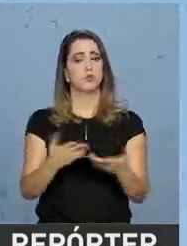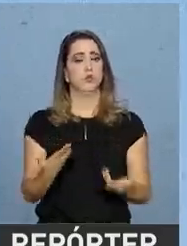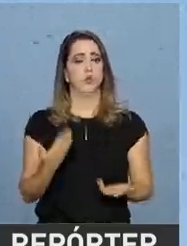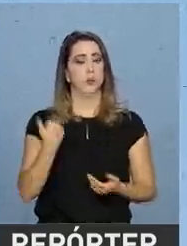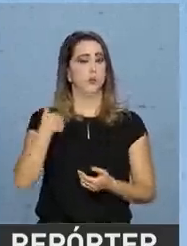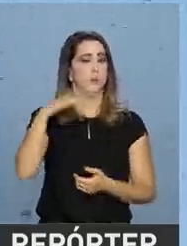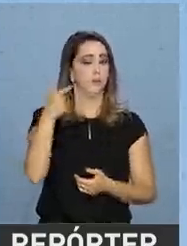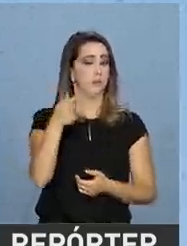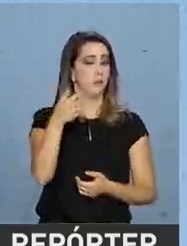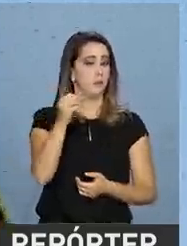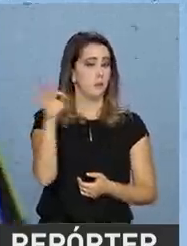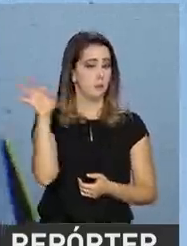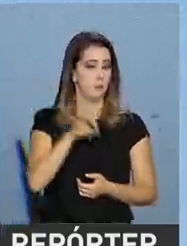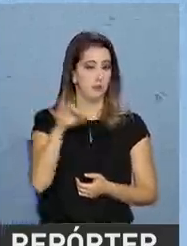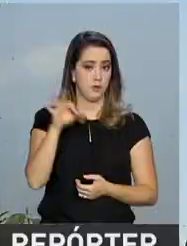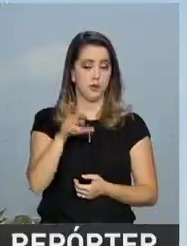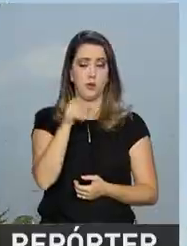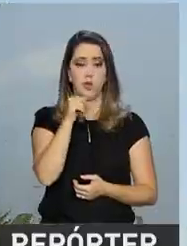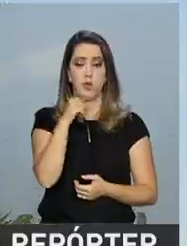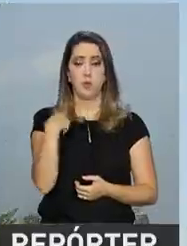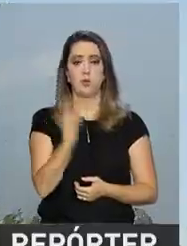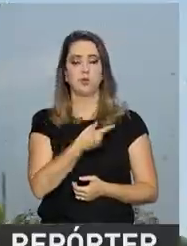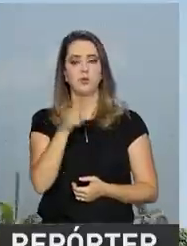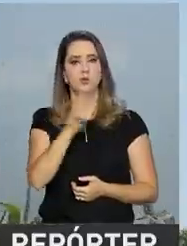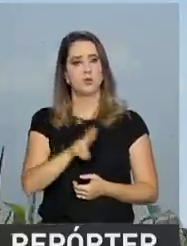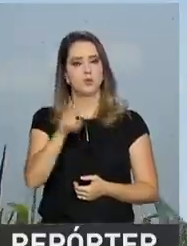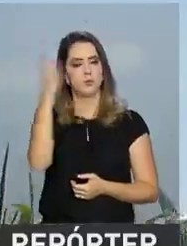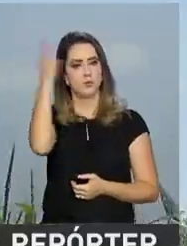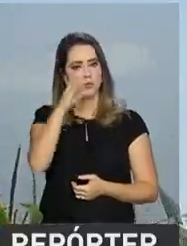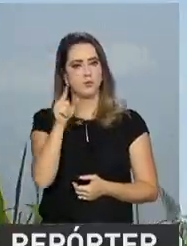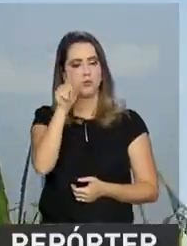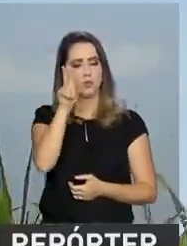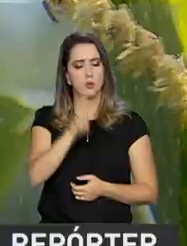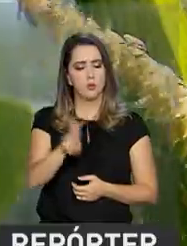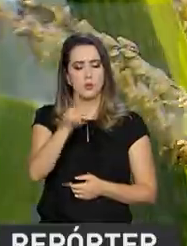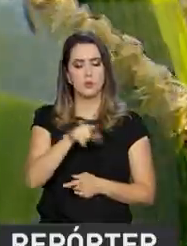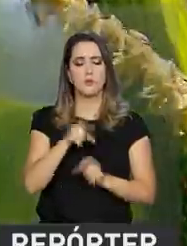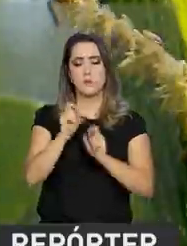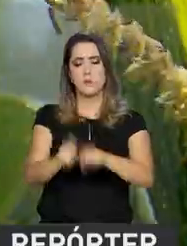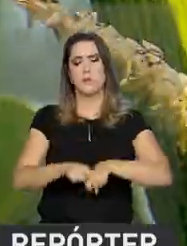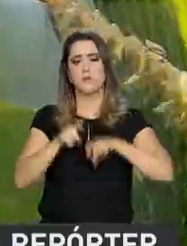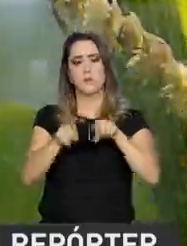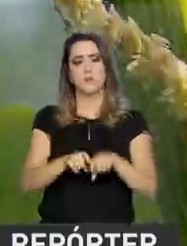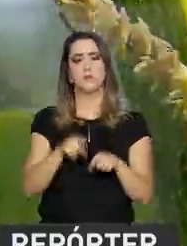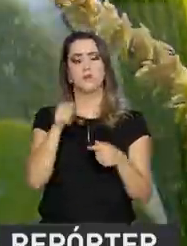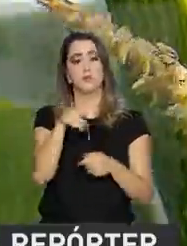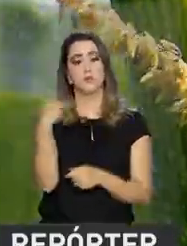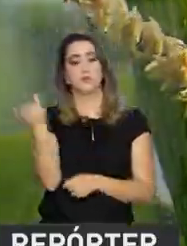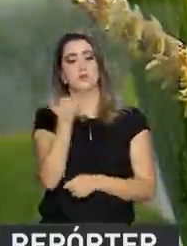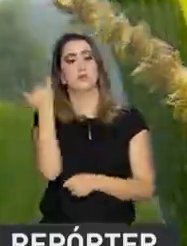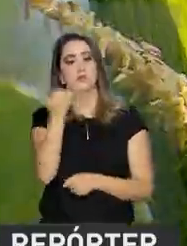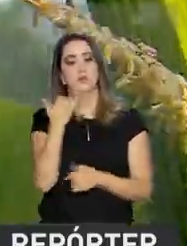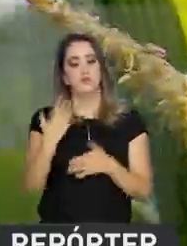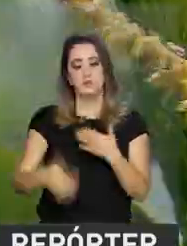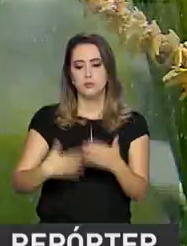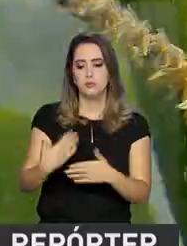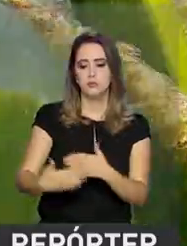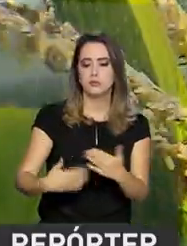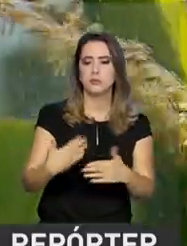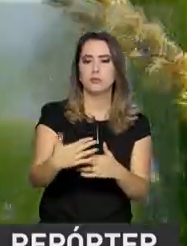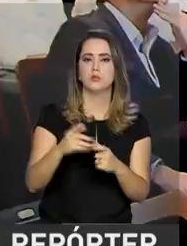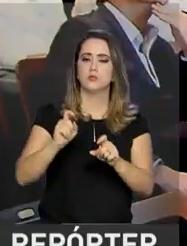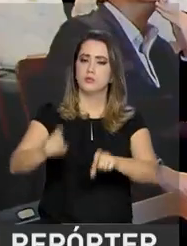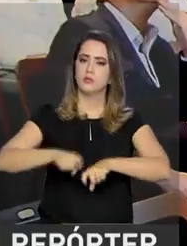70% da água que consumimos no brasil é usada na agricultura o recurso é fundamental para manter a produção